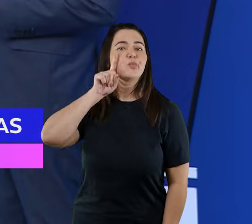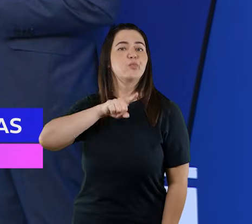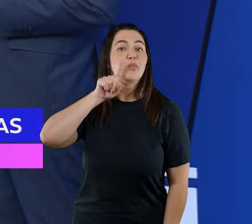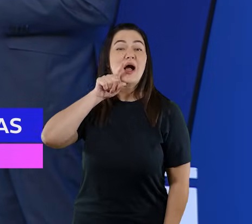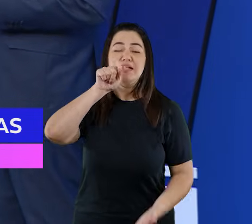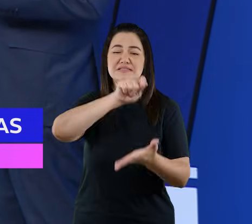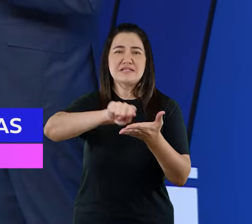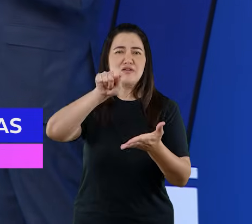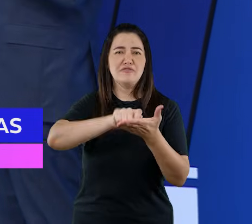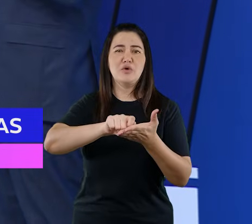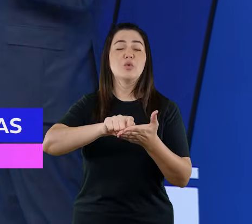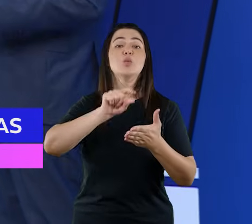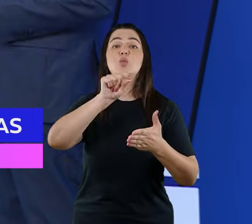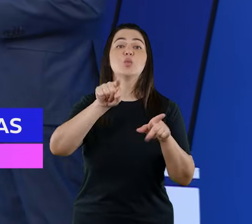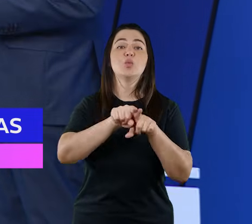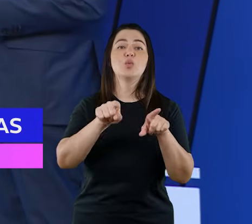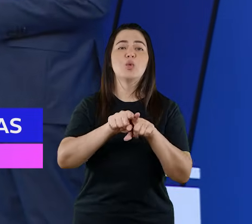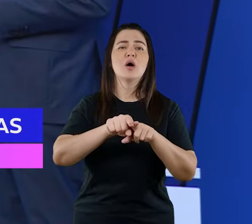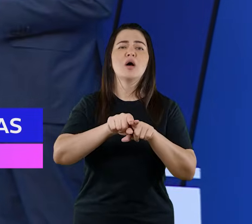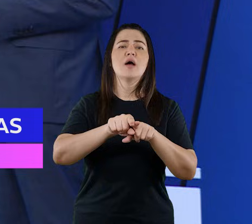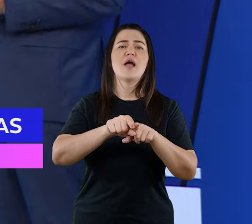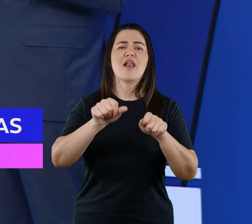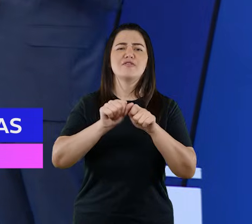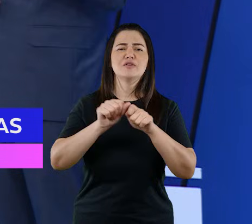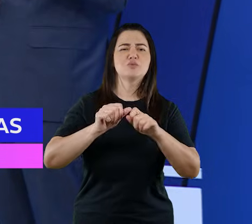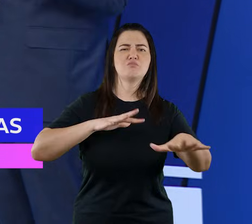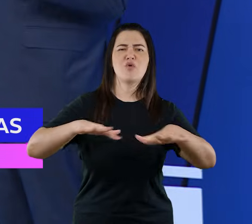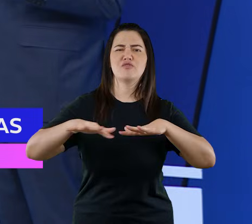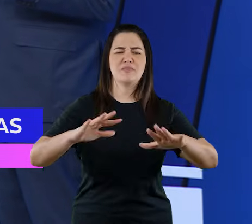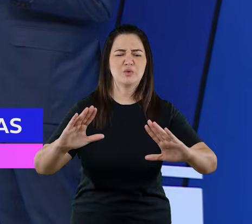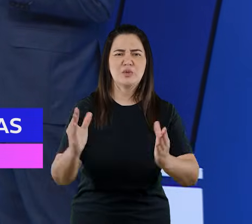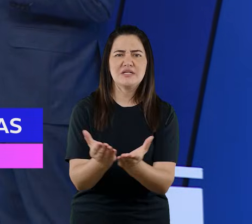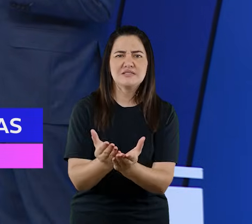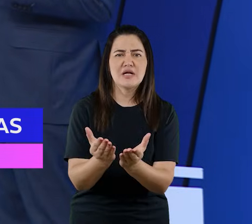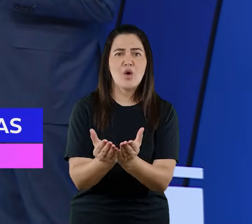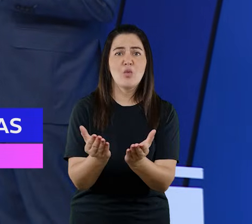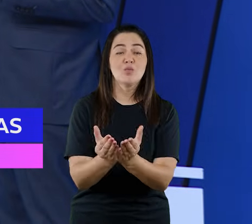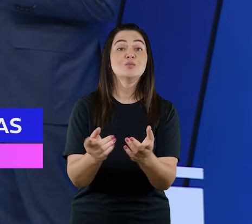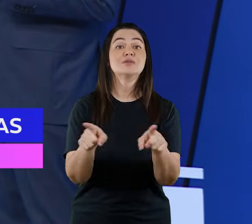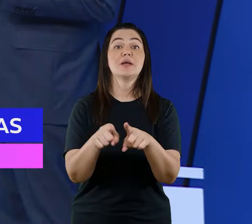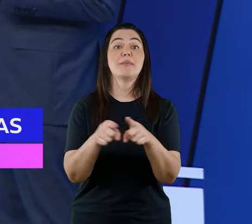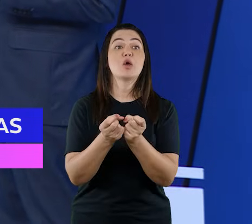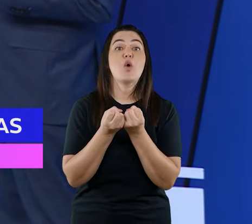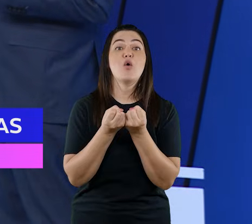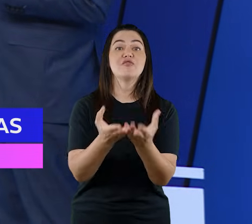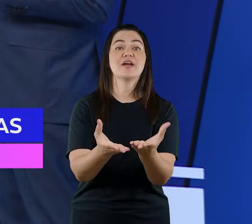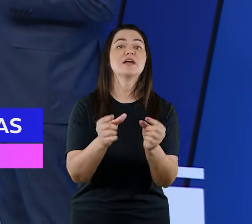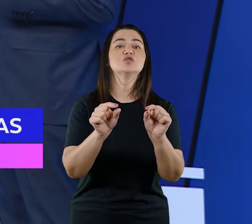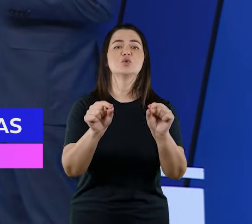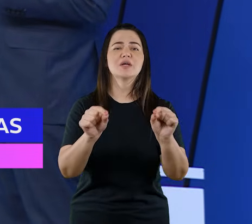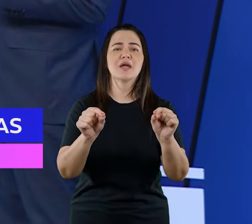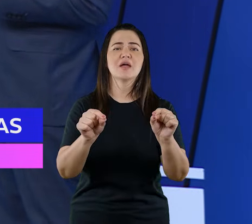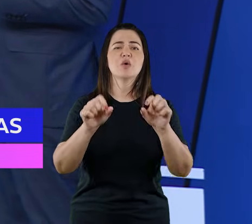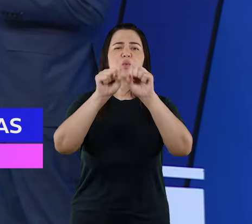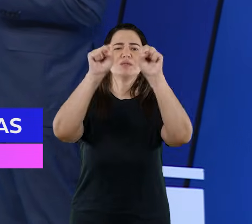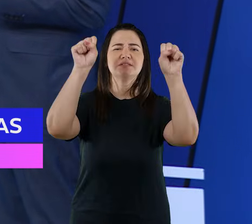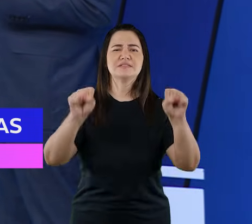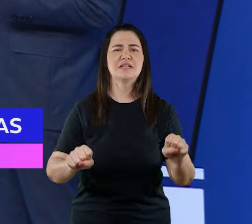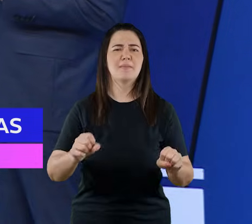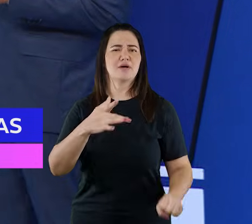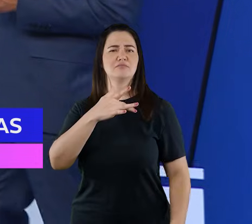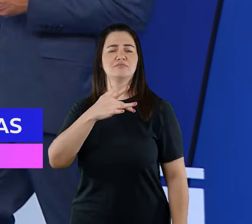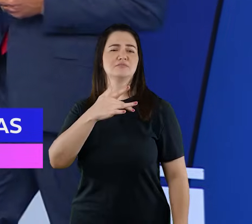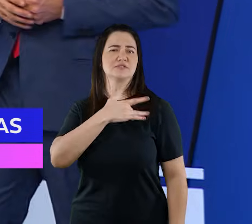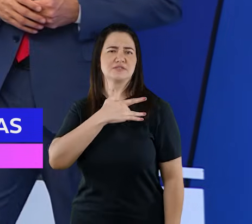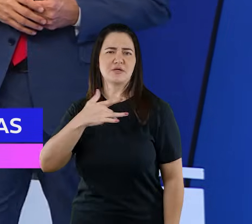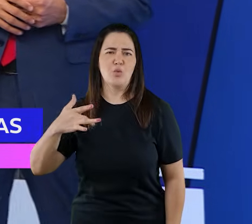ajudou a levantar um movimento cristão que hoje oferece o maior sistema educacional e o mais extenso sistema